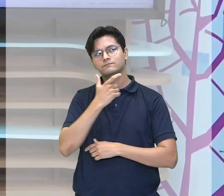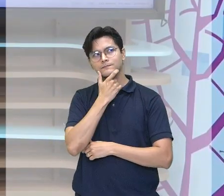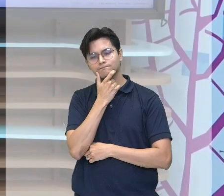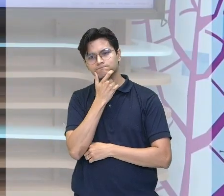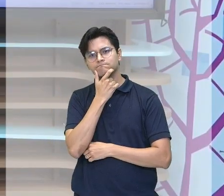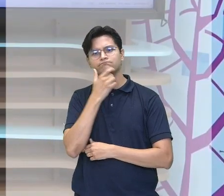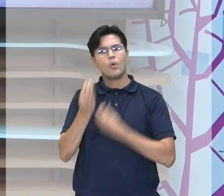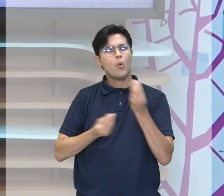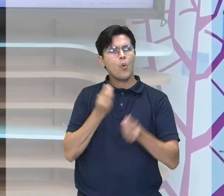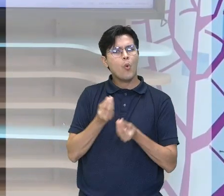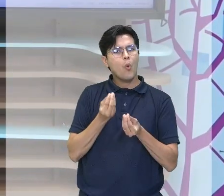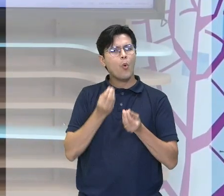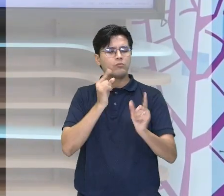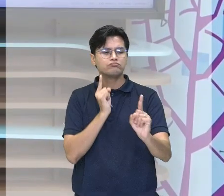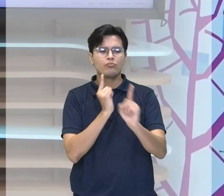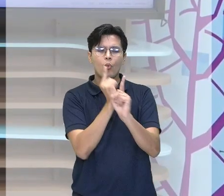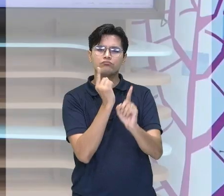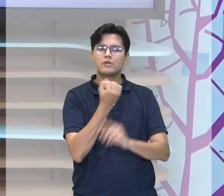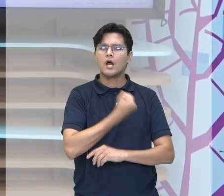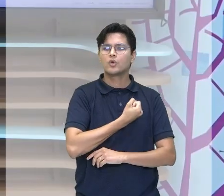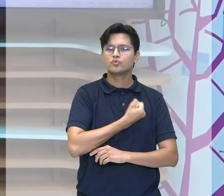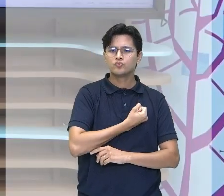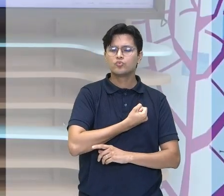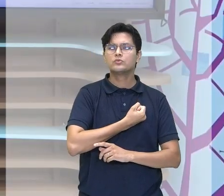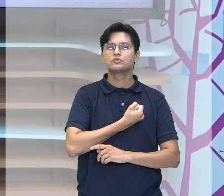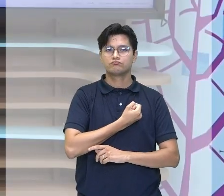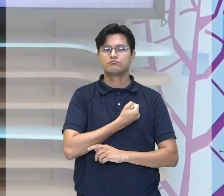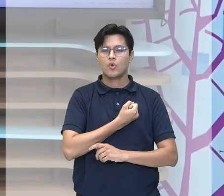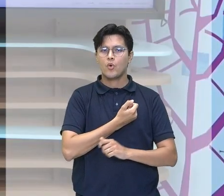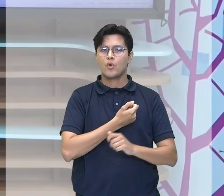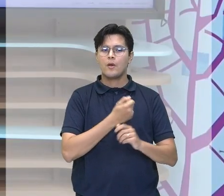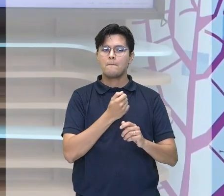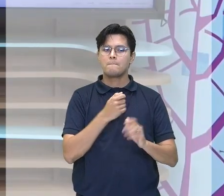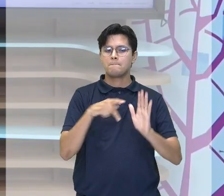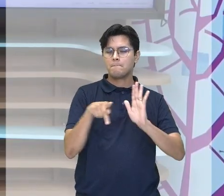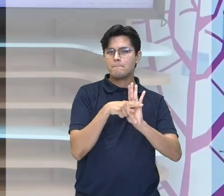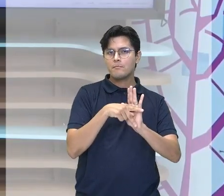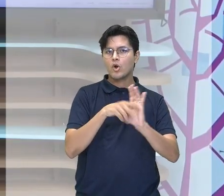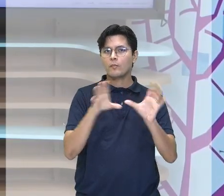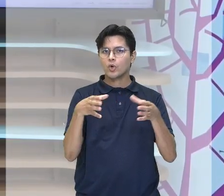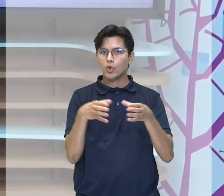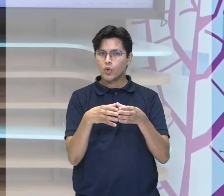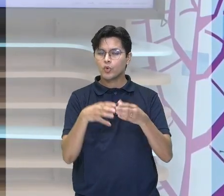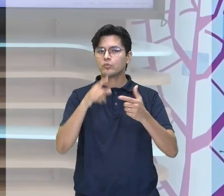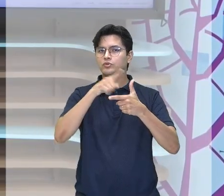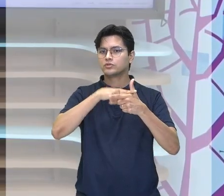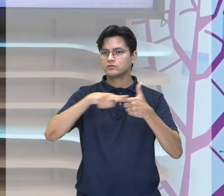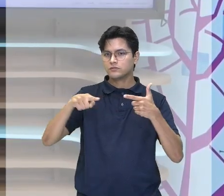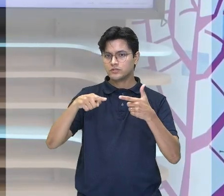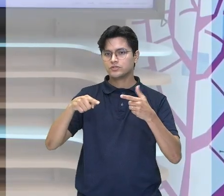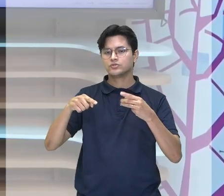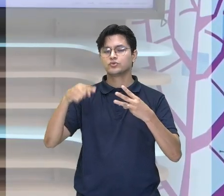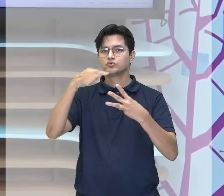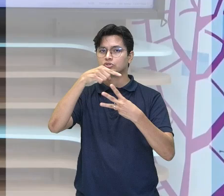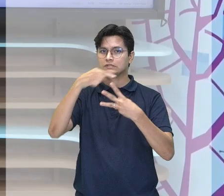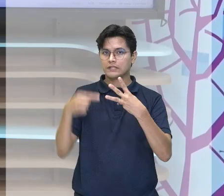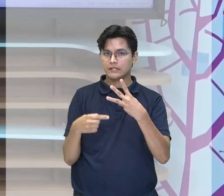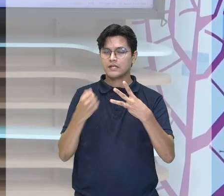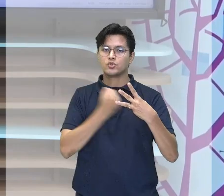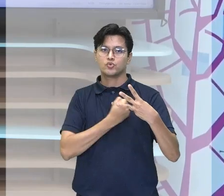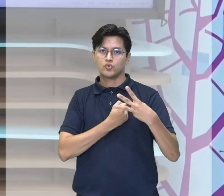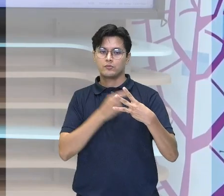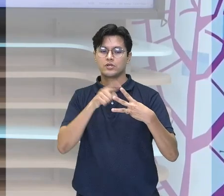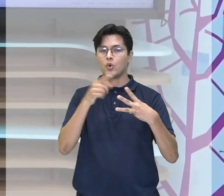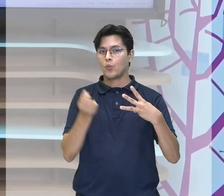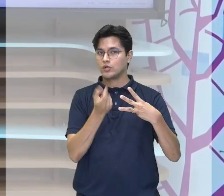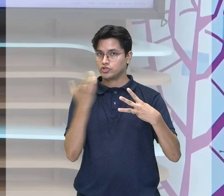achar um número que ele vai ter que ser divisor dos nossos 3 números ali, né? Tanto na quantidade de marcador de